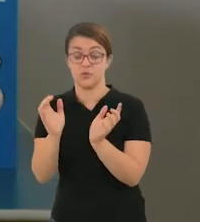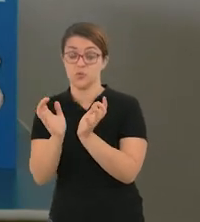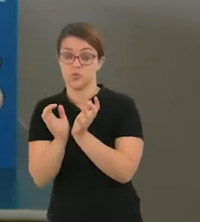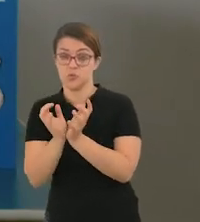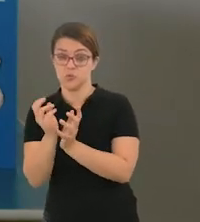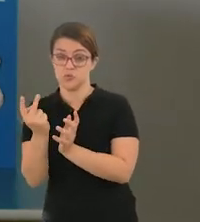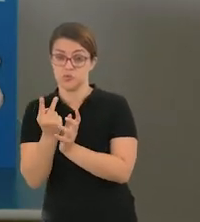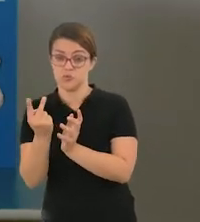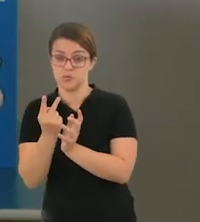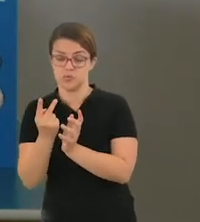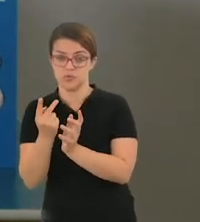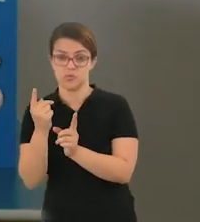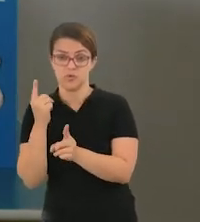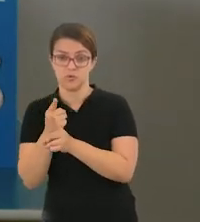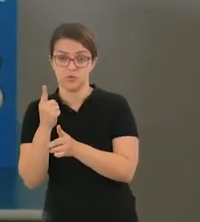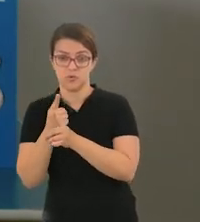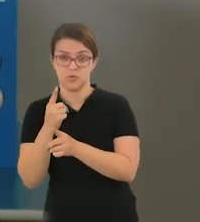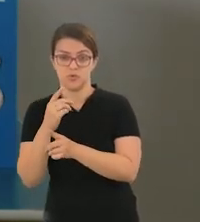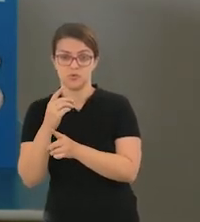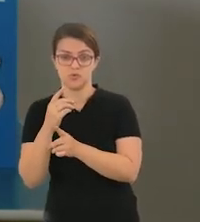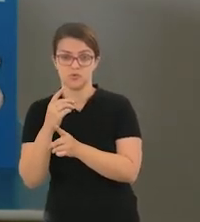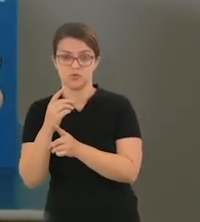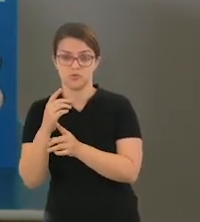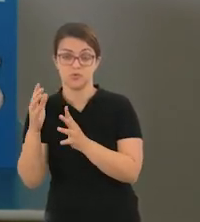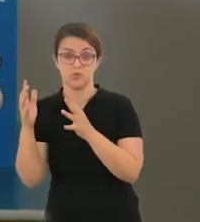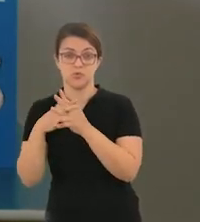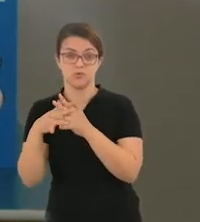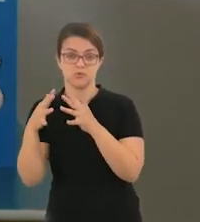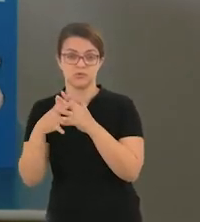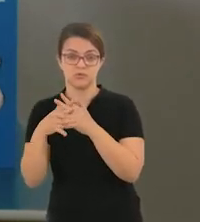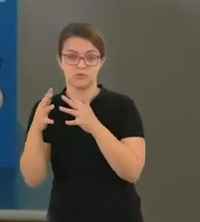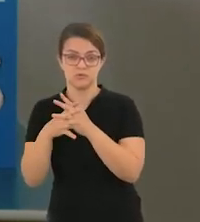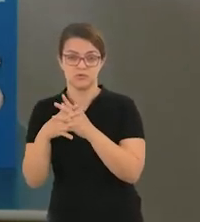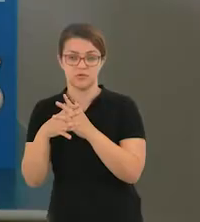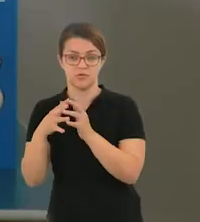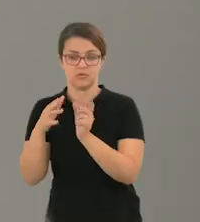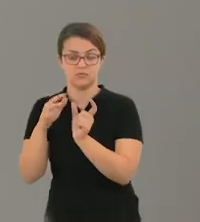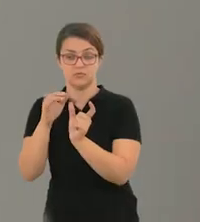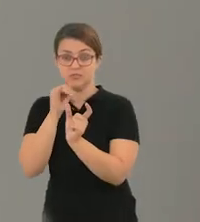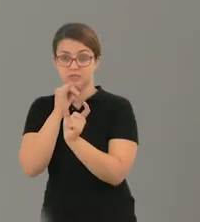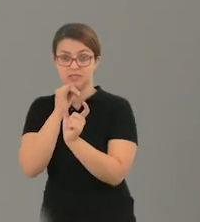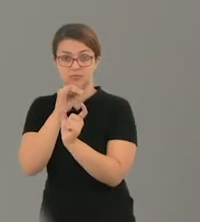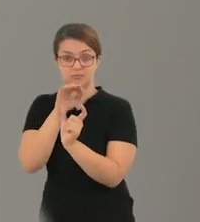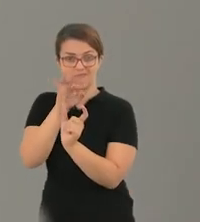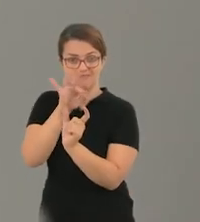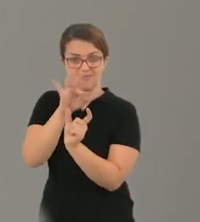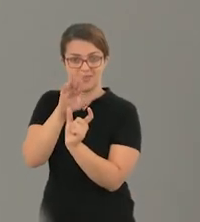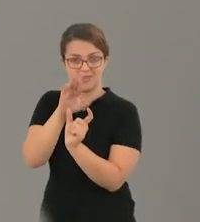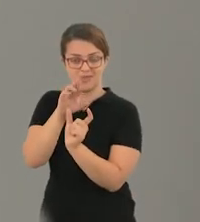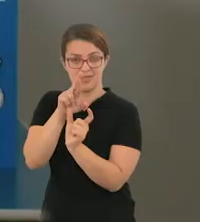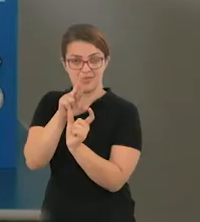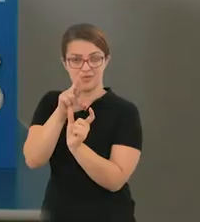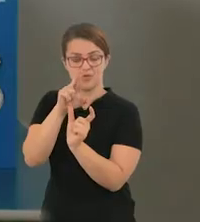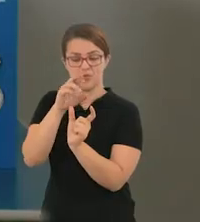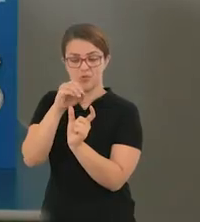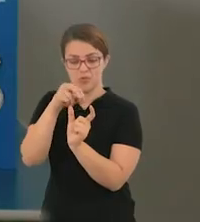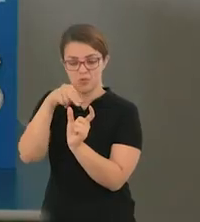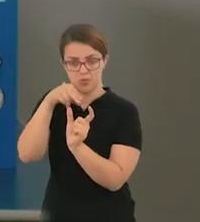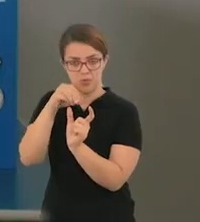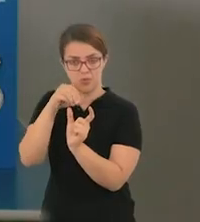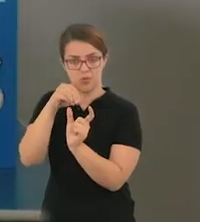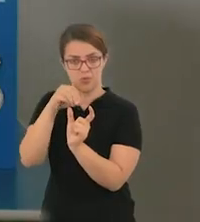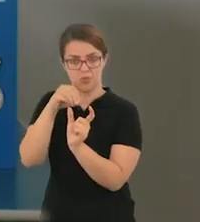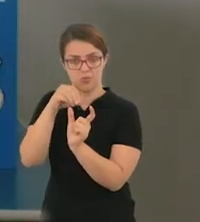consonantal, que é quando aparecem duas consoantes na mesma sílaba. Como por exemplo aqui a palavra TRONO. E vocês